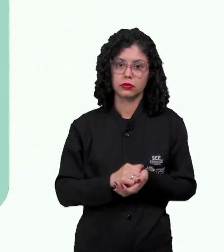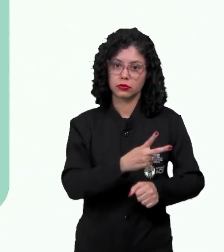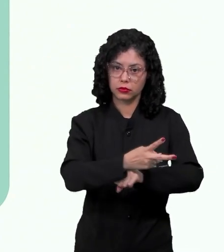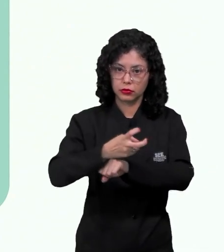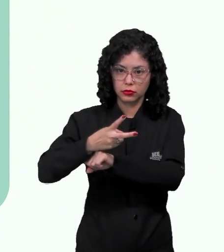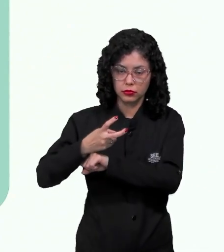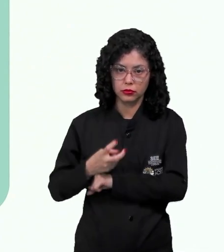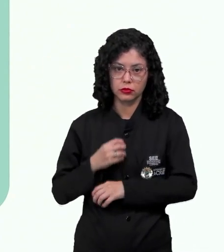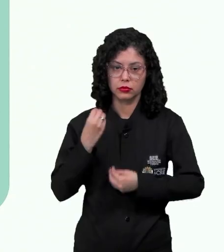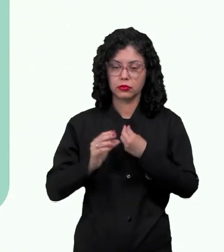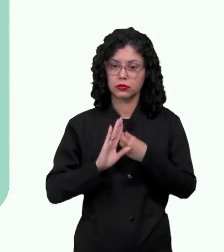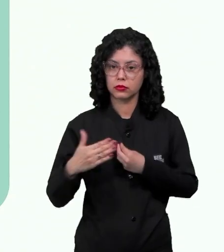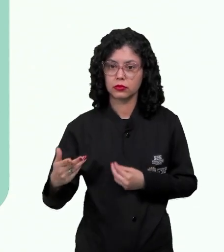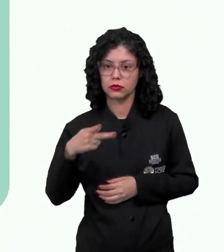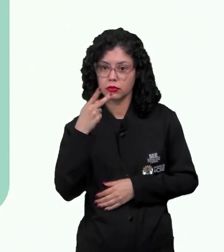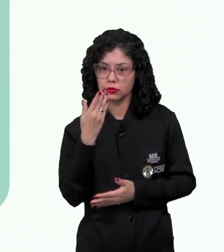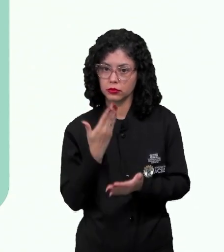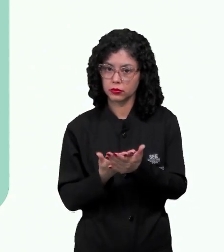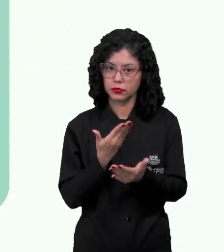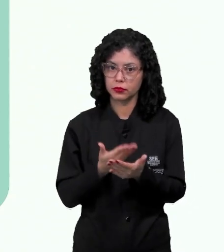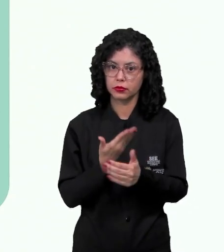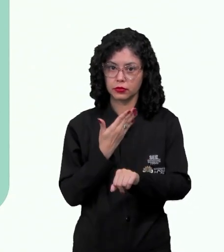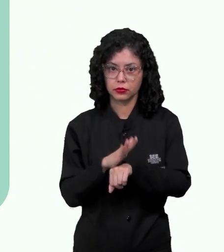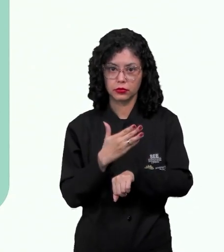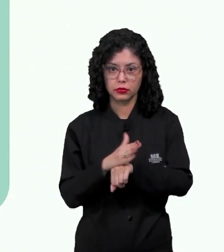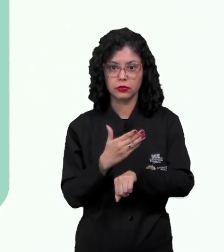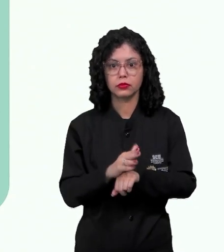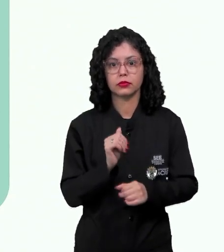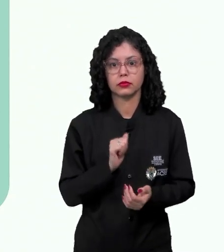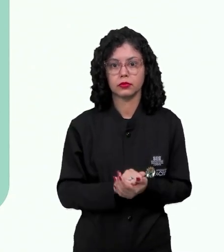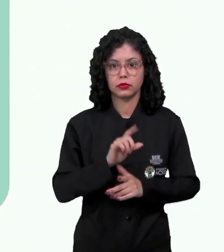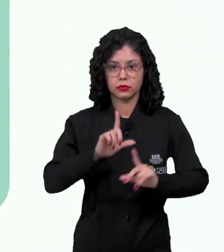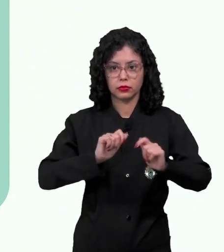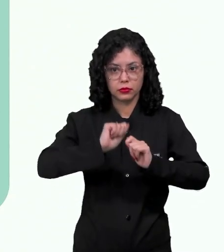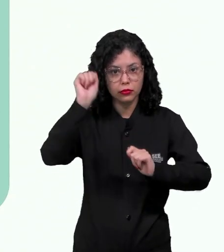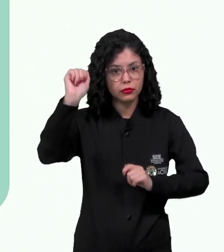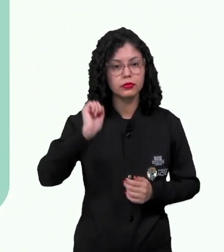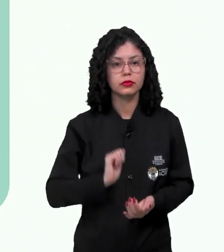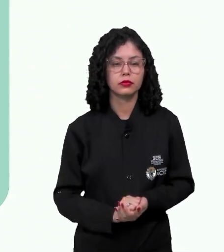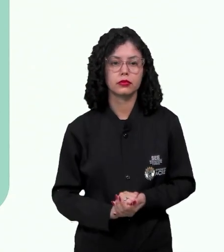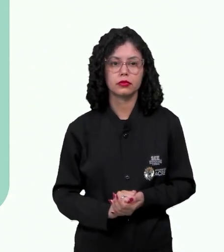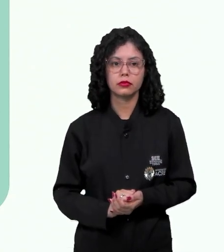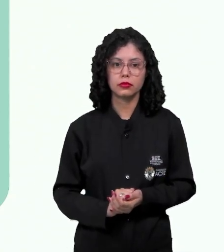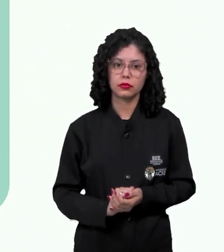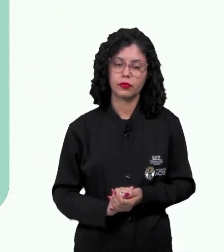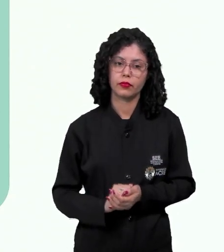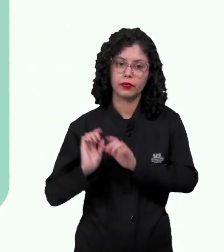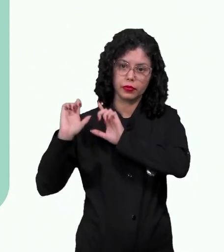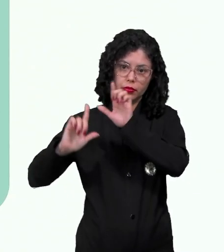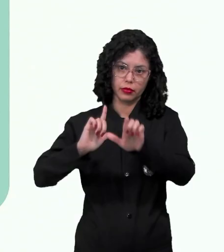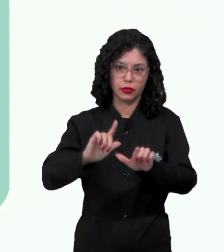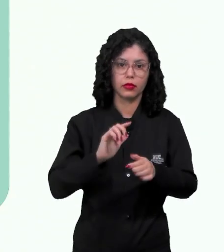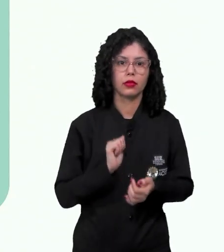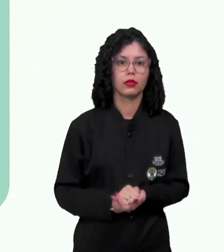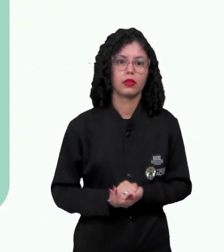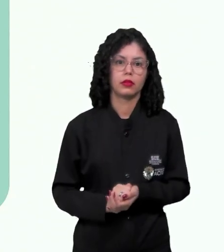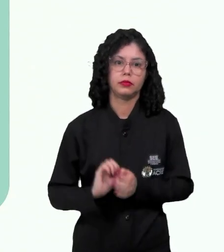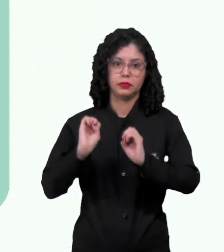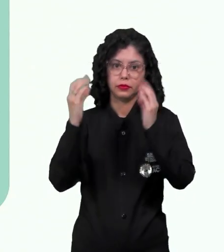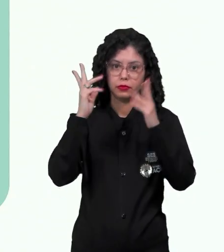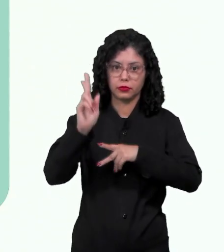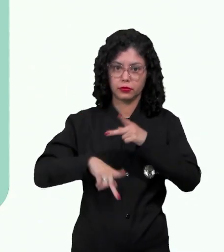culturais. Então, quando nós estudamos essas práticas culturais do nosso estado, do Acre, como lendas,